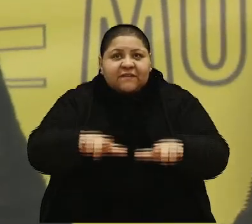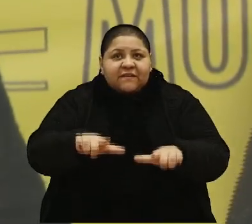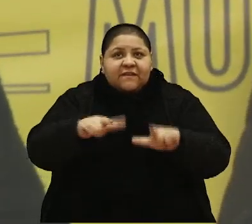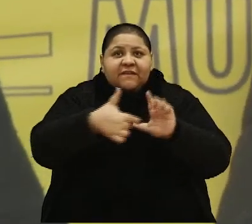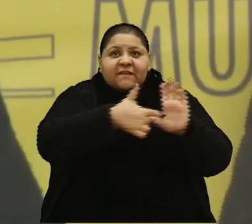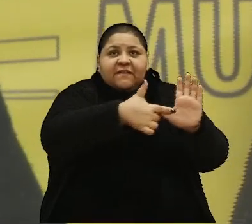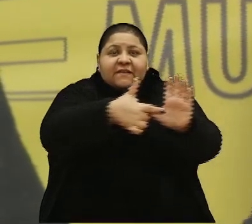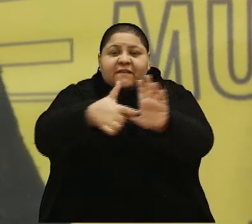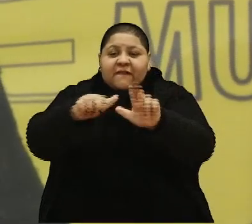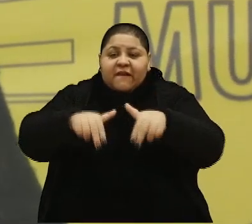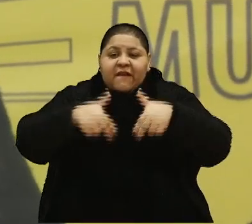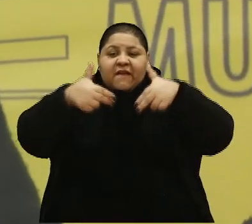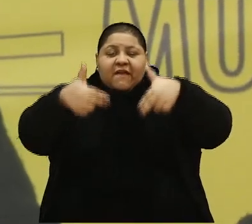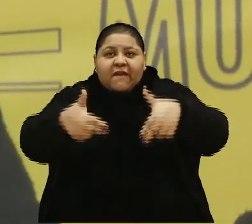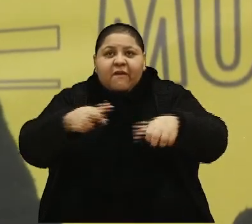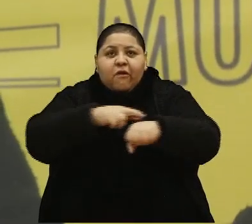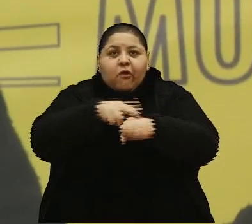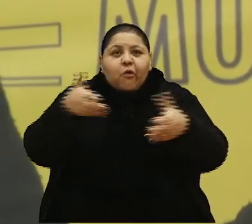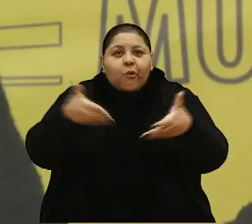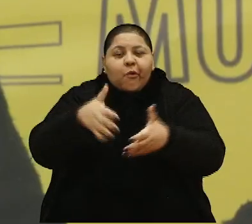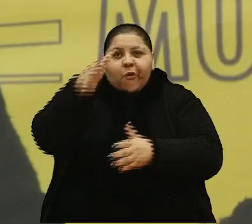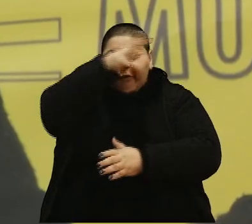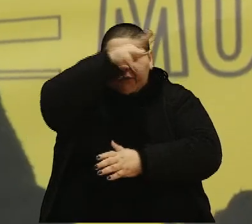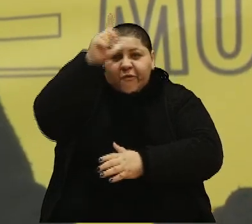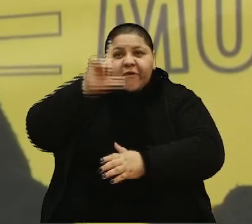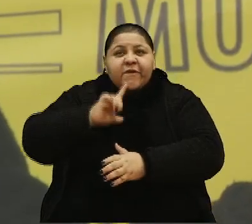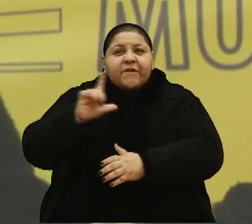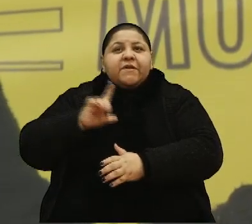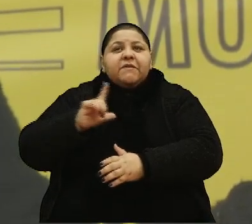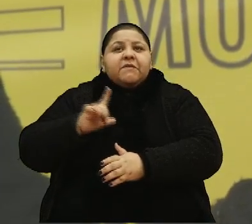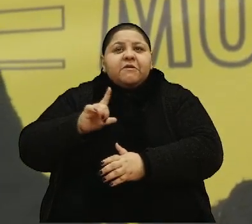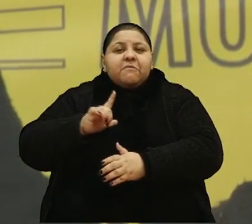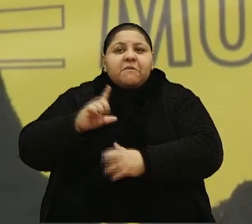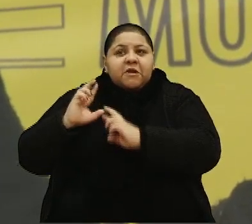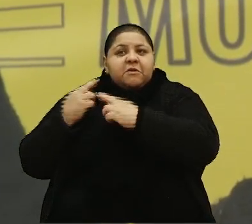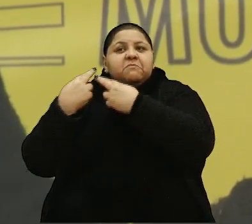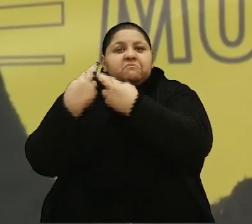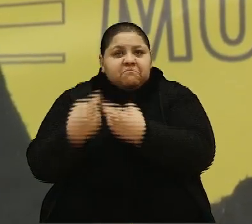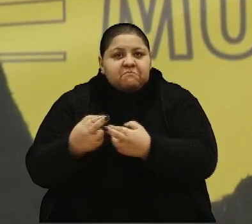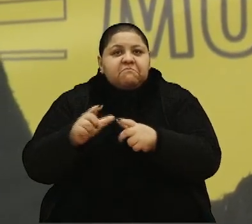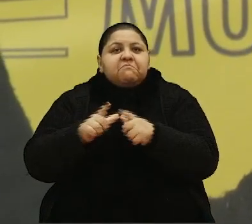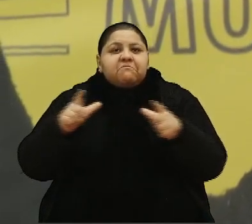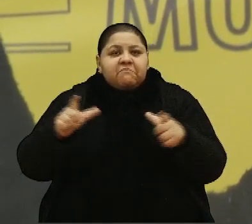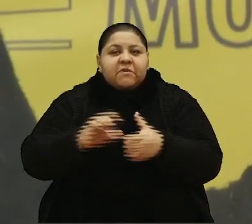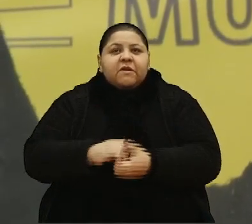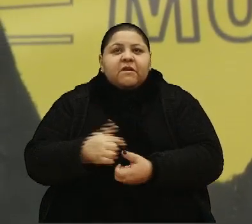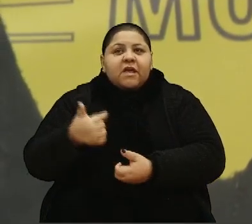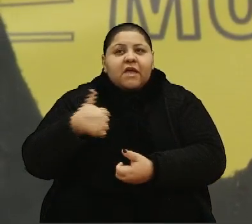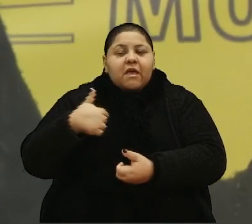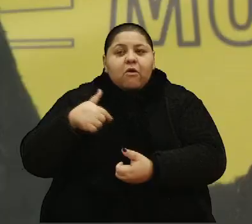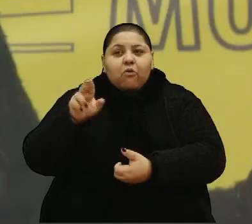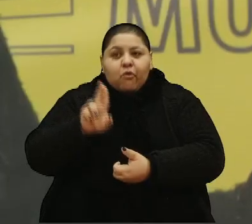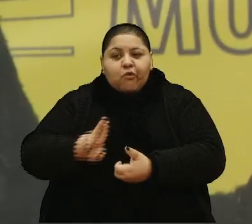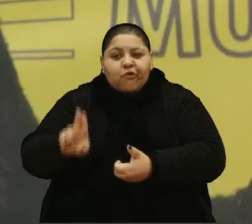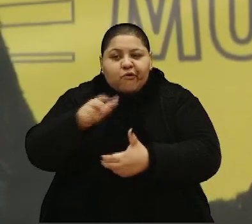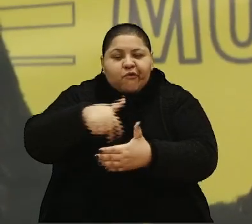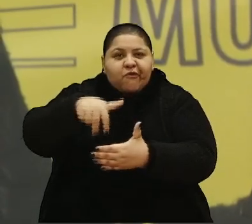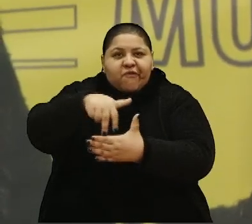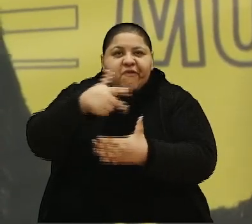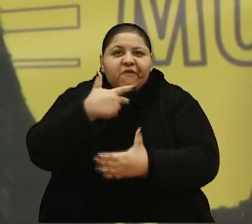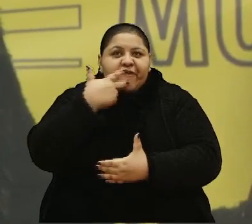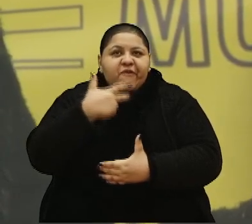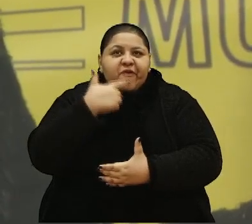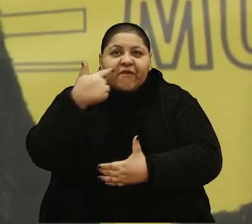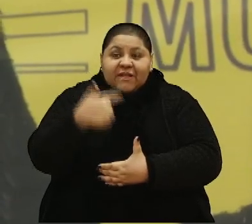Igualdade Étnico-Racial hoje no município, ela tem um peso muito grande, né? Como eu usei a tribuna, eu mencionei mais de